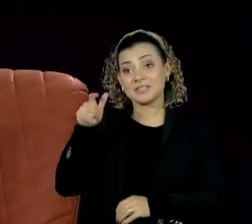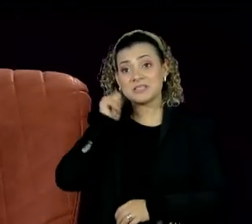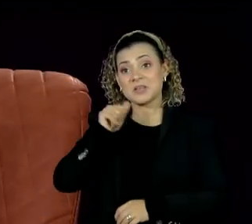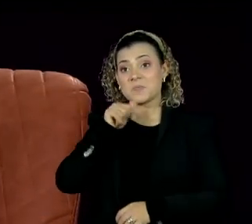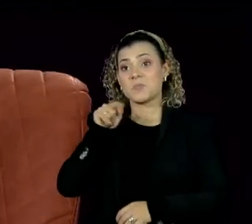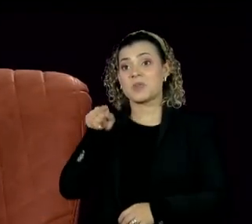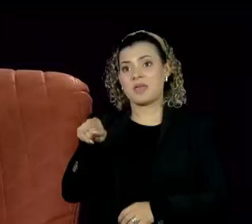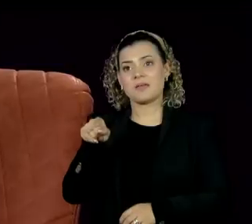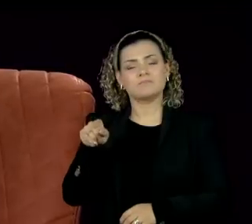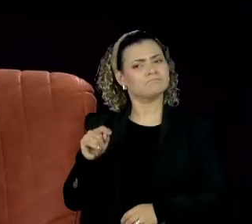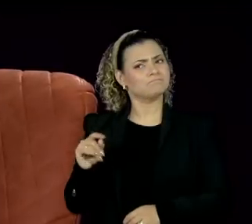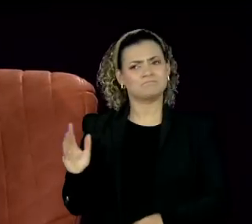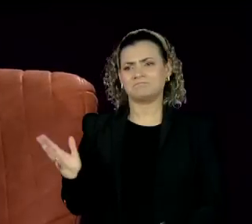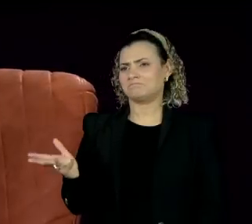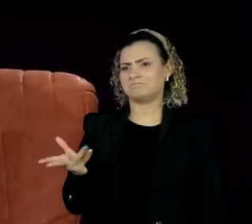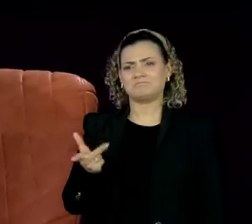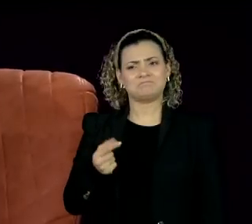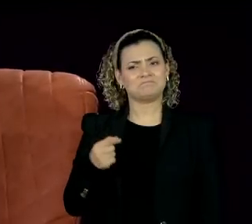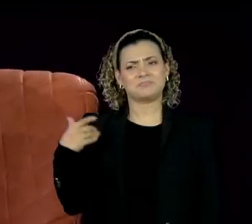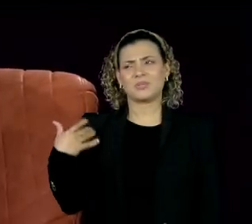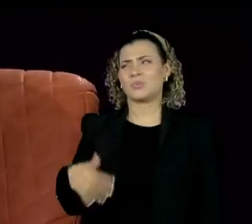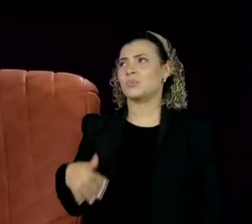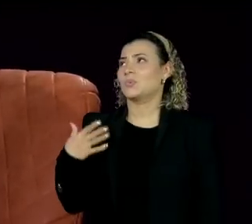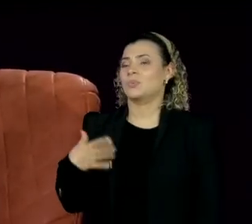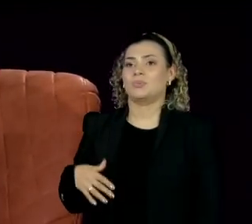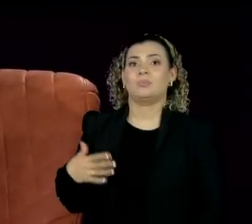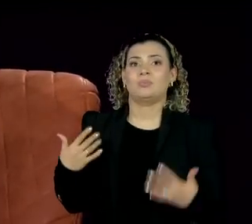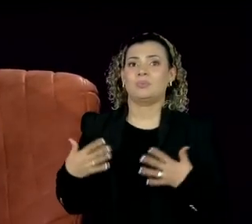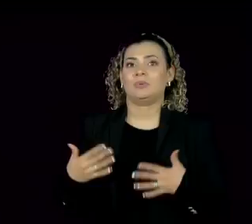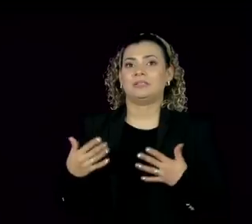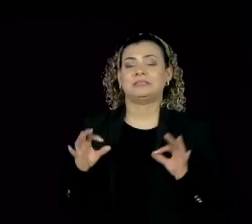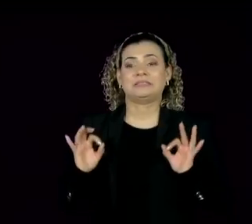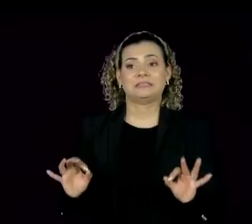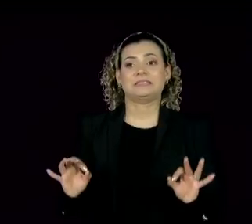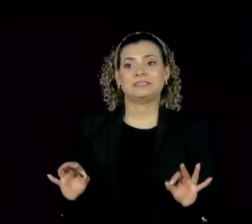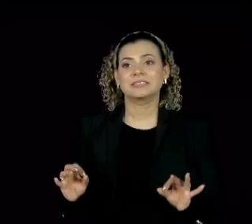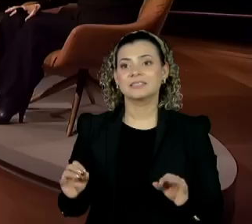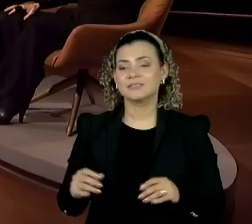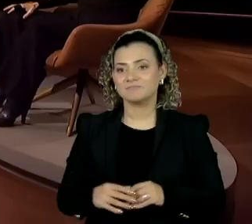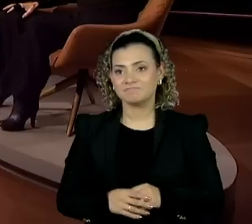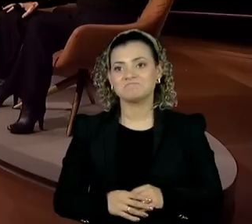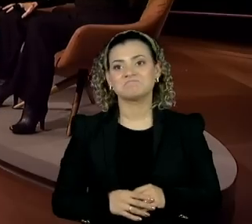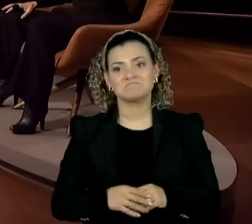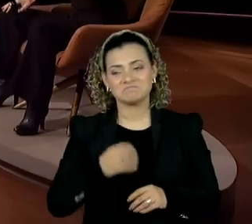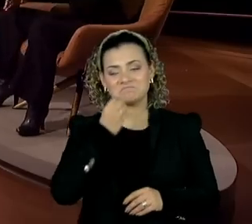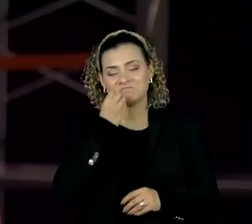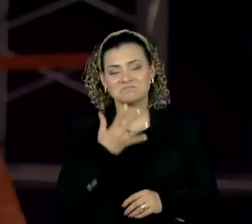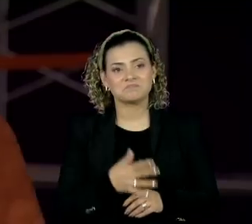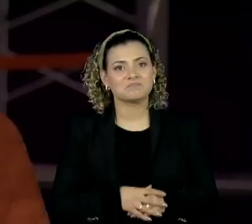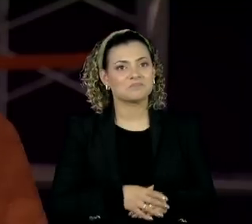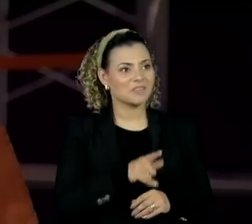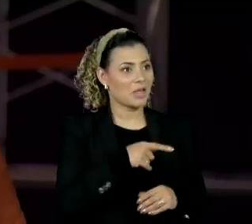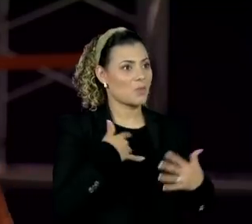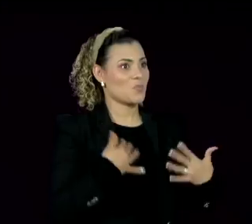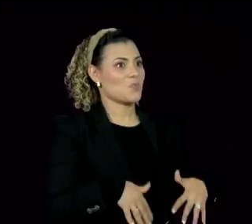mulher é um negócio, assim, uma bruxa no bom sentido, né? É um furacão,